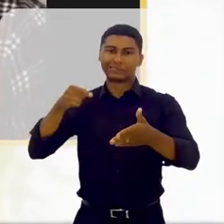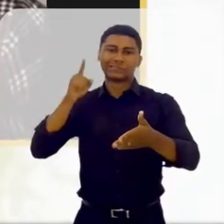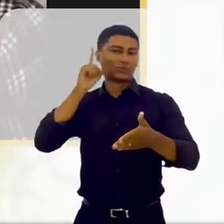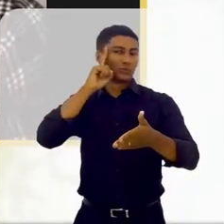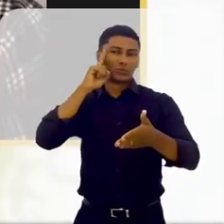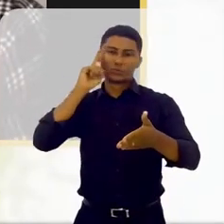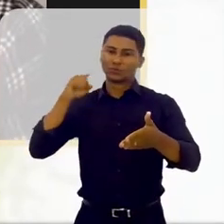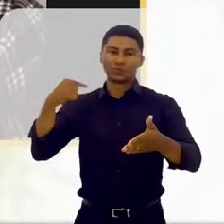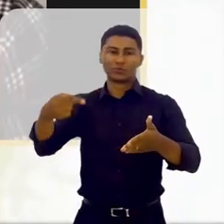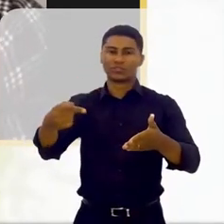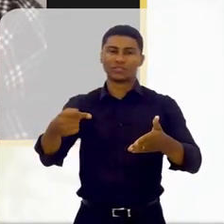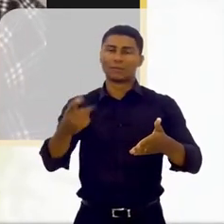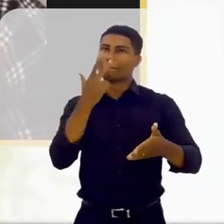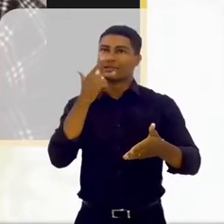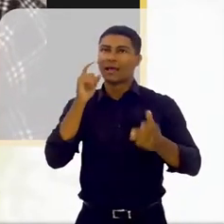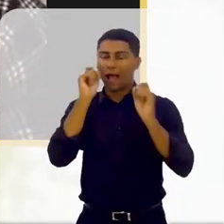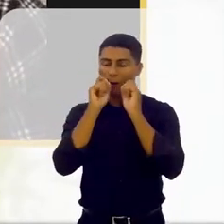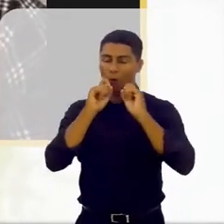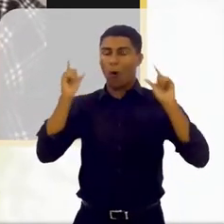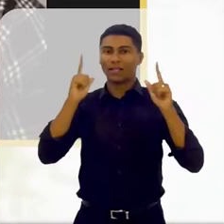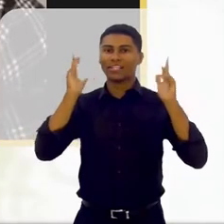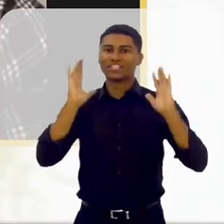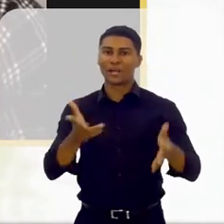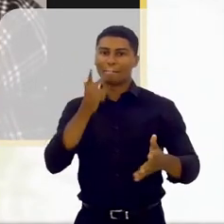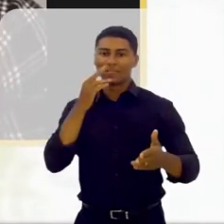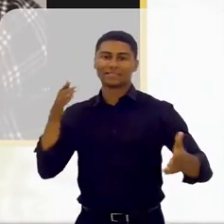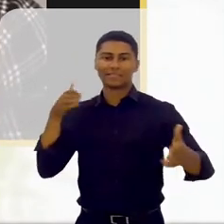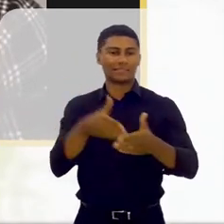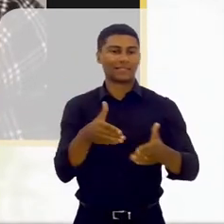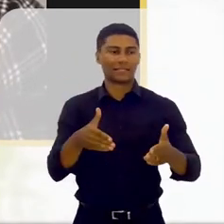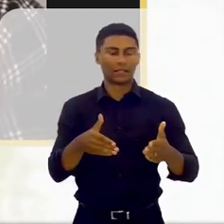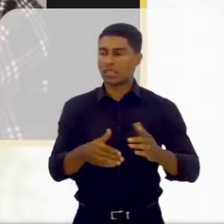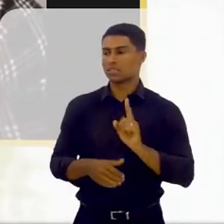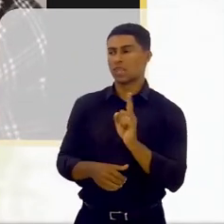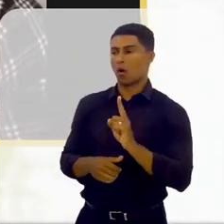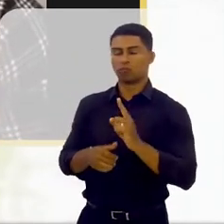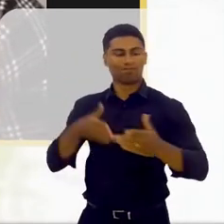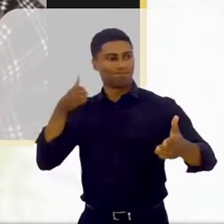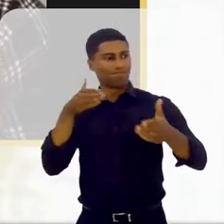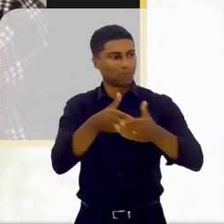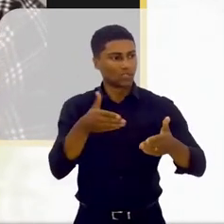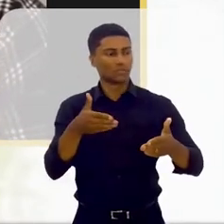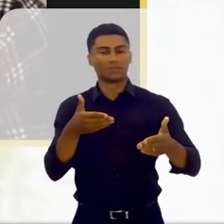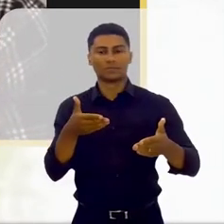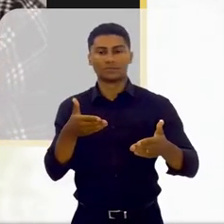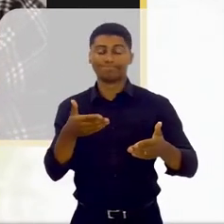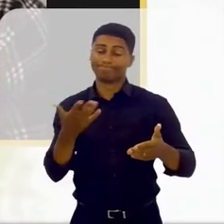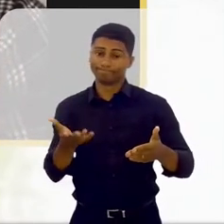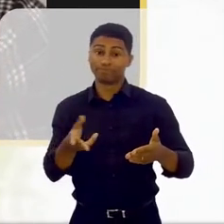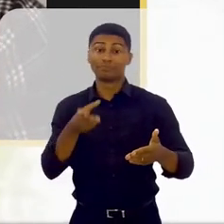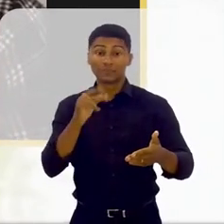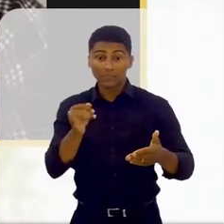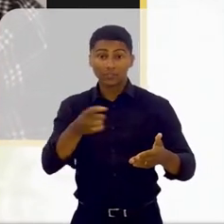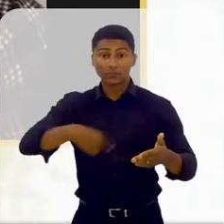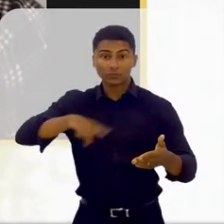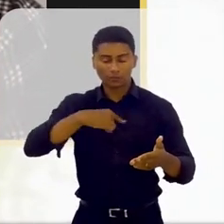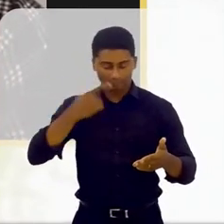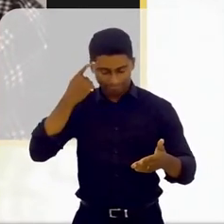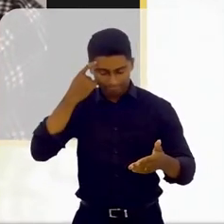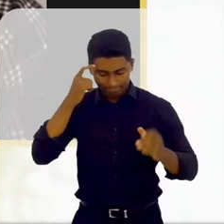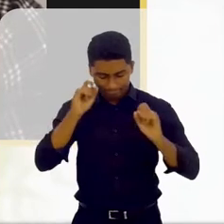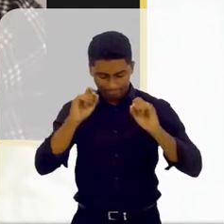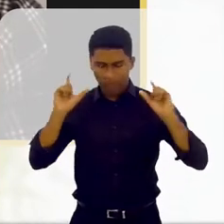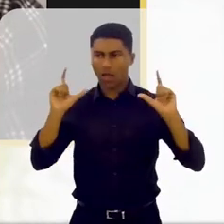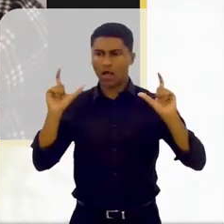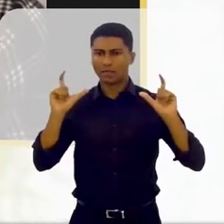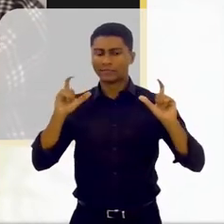dia a gente acorda com o não. O ser humano, ele já tem um não como resposta. Então, o ser humano, ele não acordar disposto a